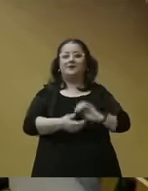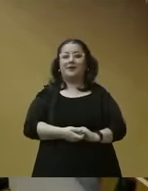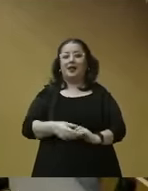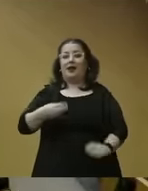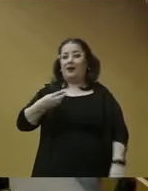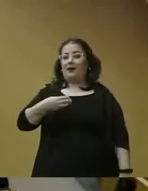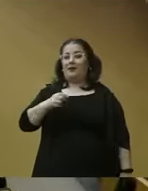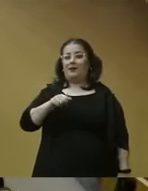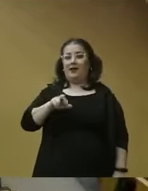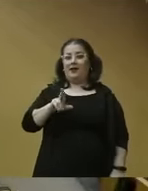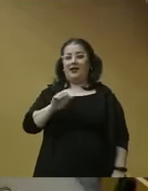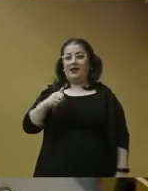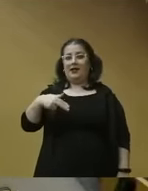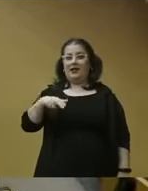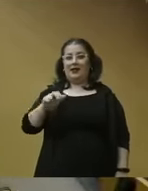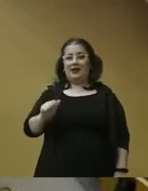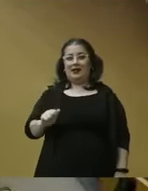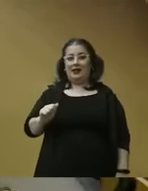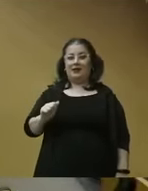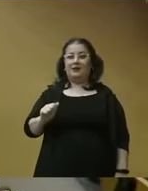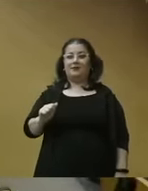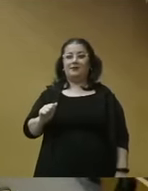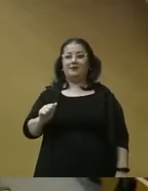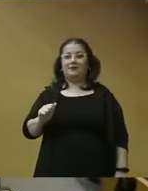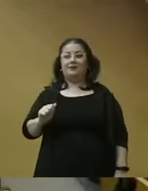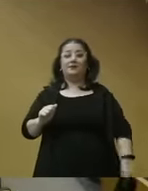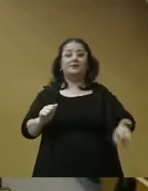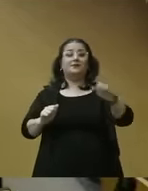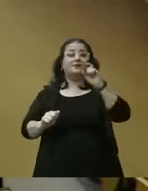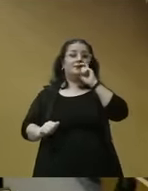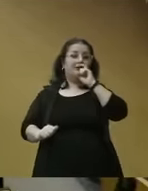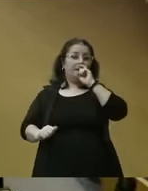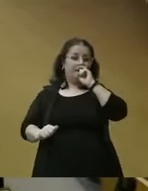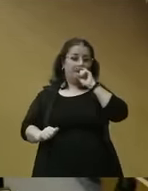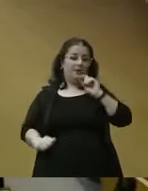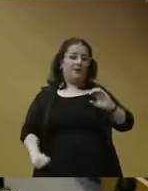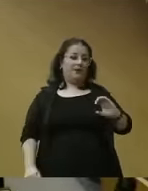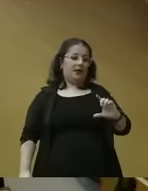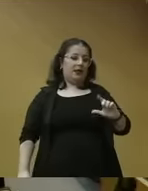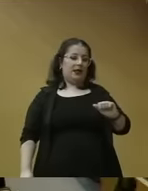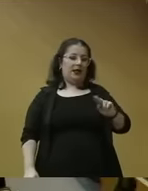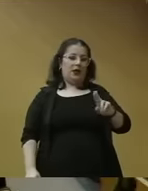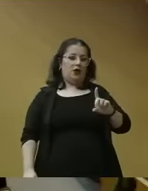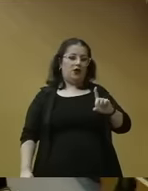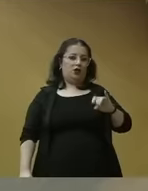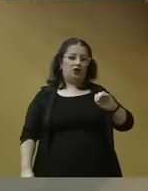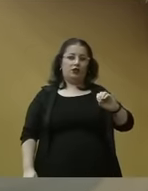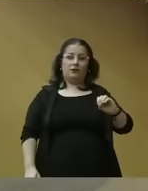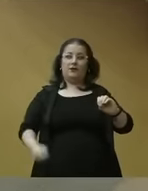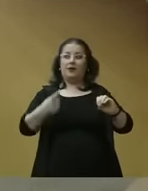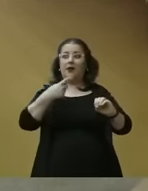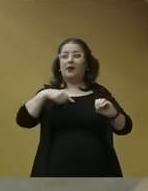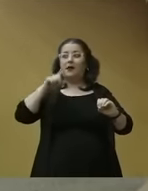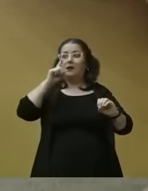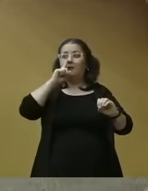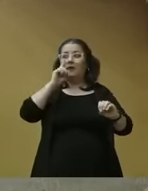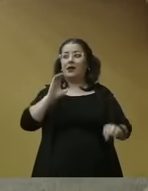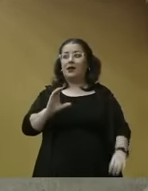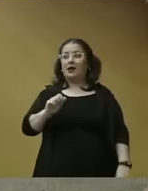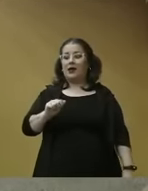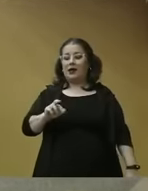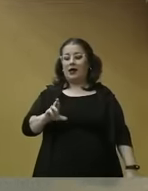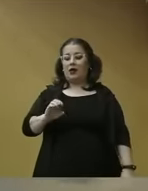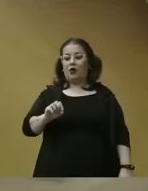Marina Furquim Badin Rogério Yokoyama, filha de Cláudio Yoshio Yokoyama e Carolina